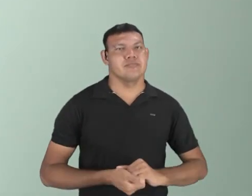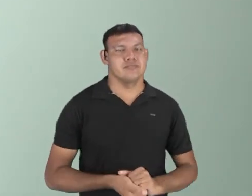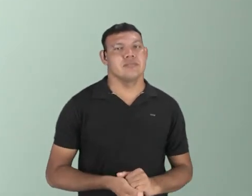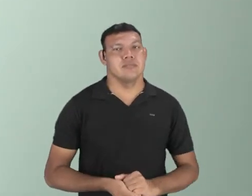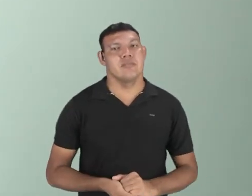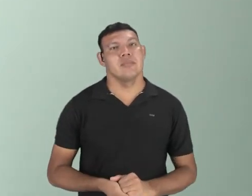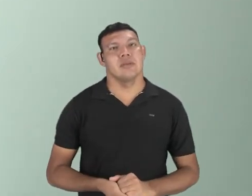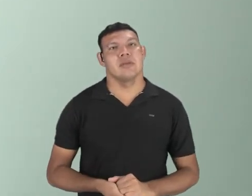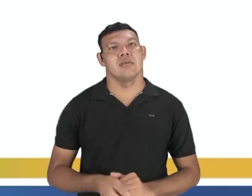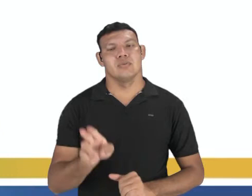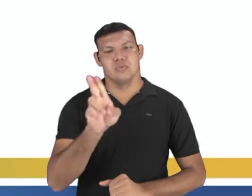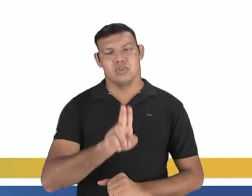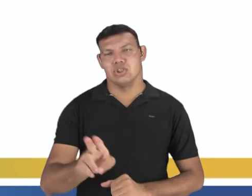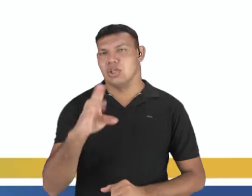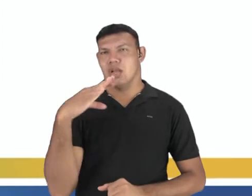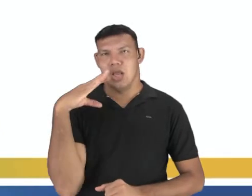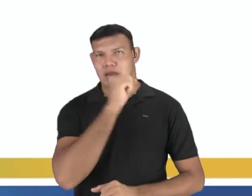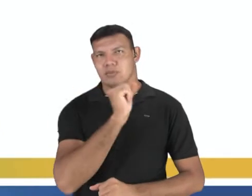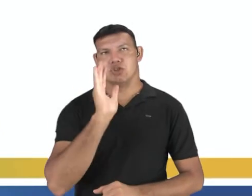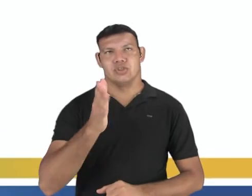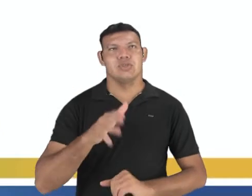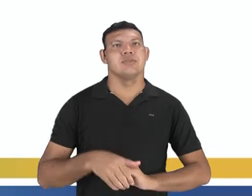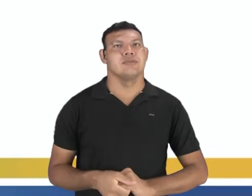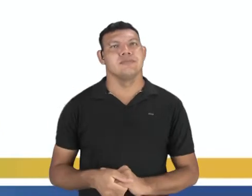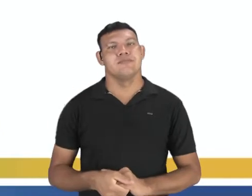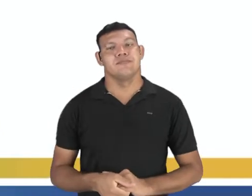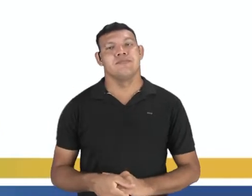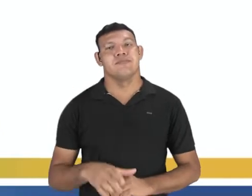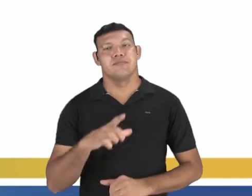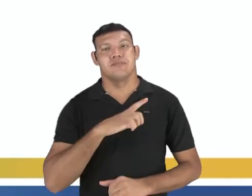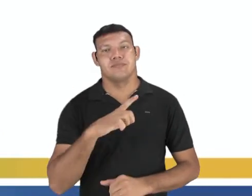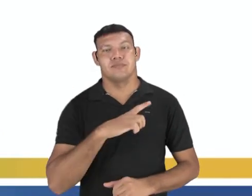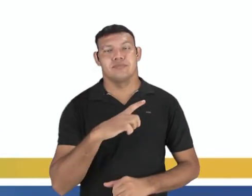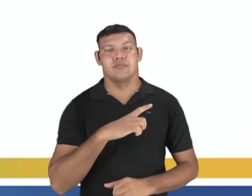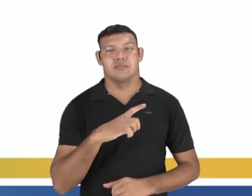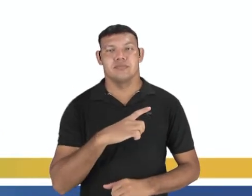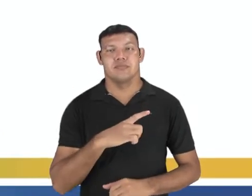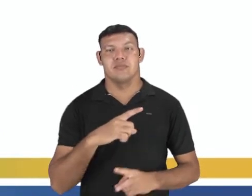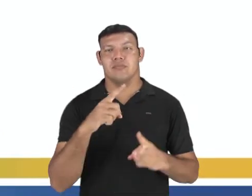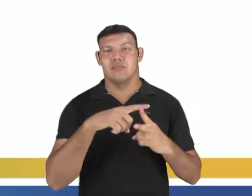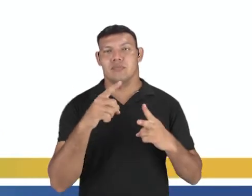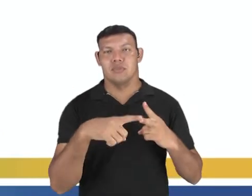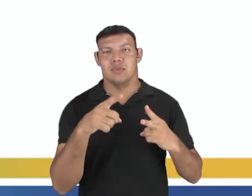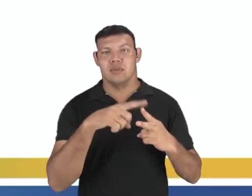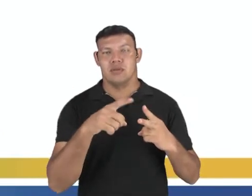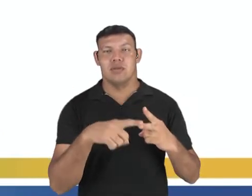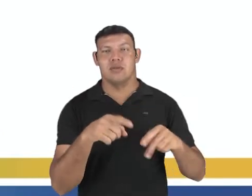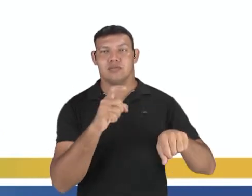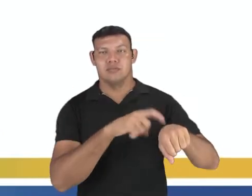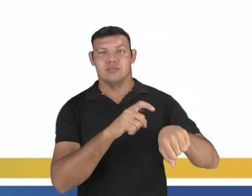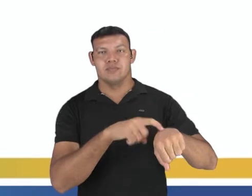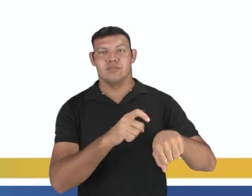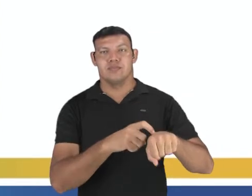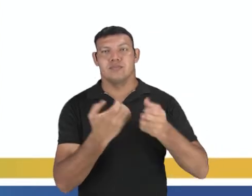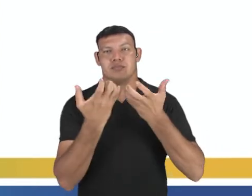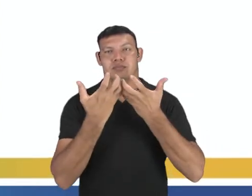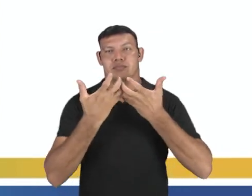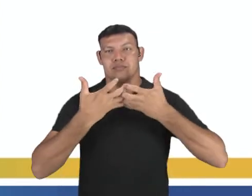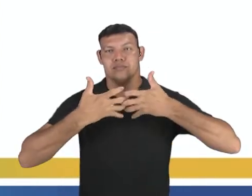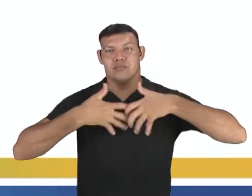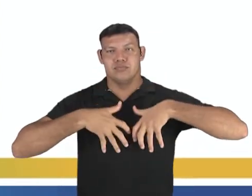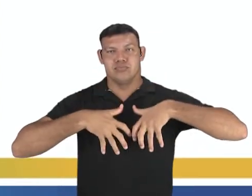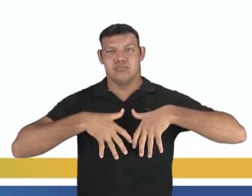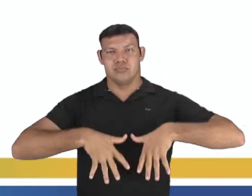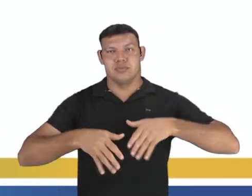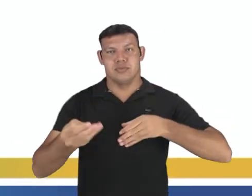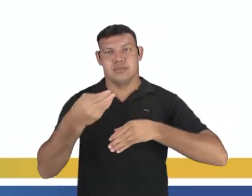forma imediata. Bom, existem 2 tipos de processo celular, né, de metabolismo celular mais conhecido. ou seja,